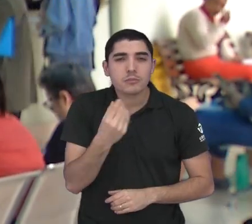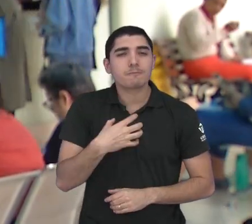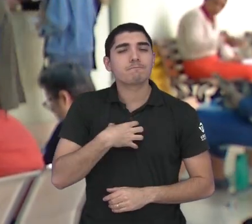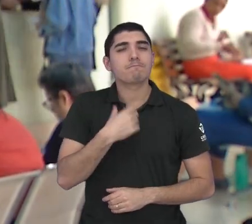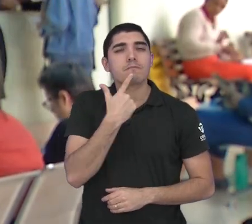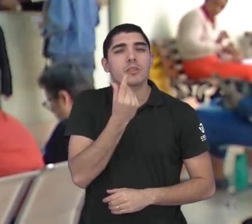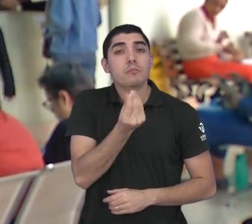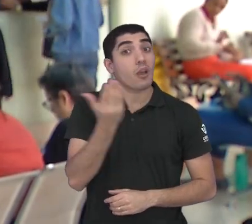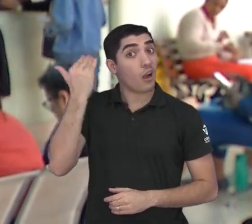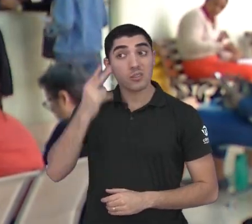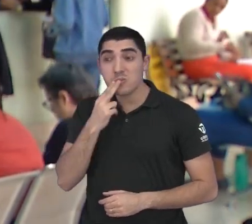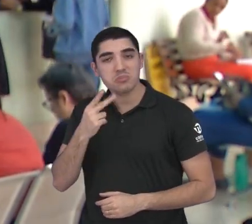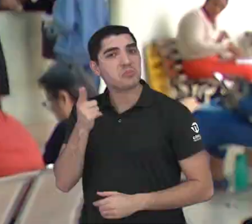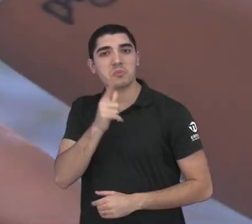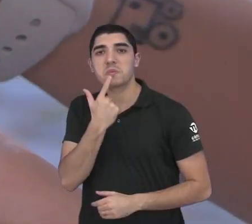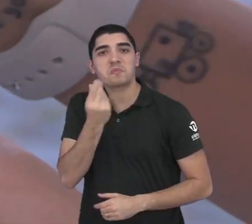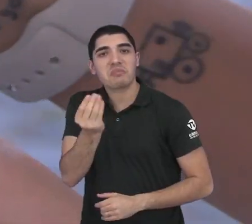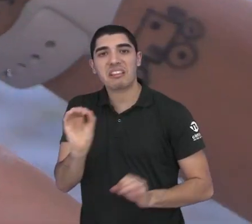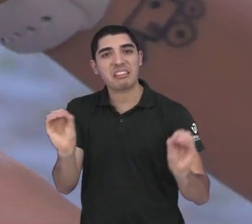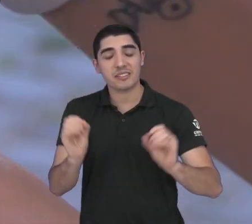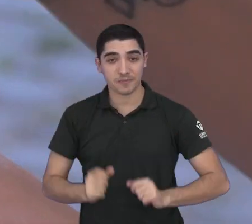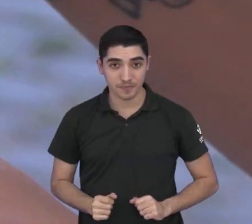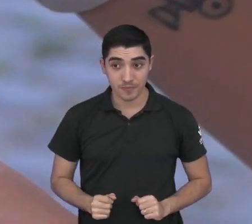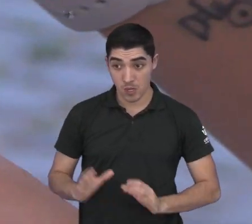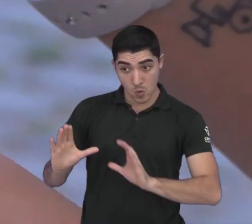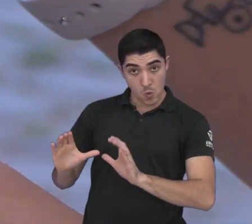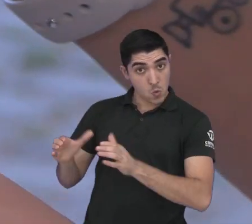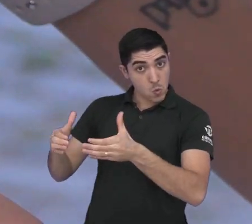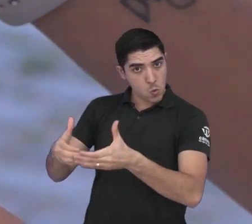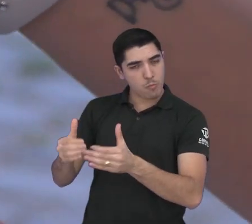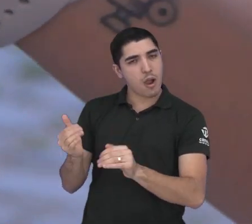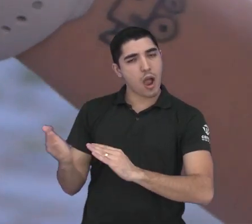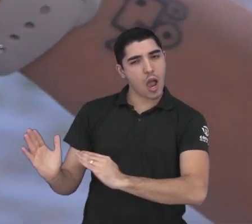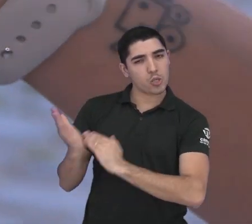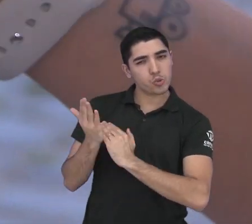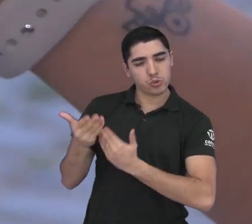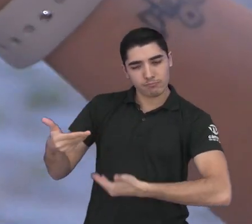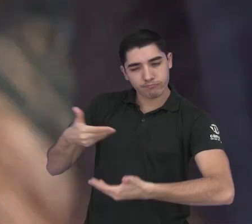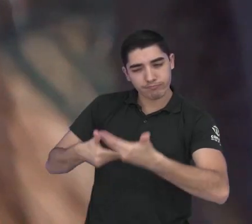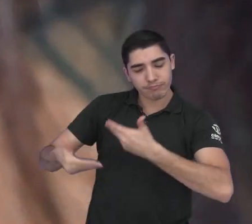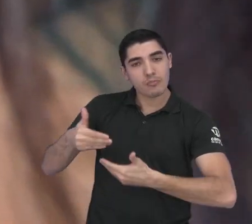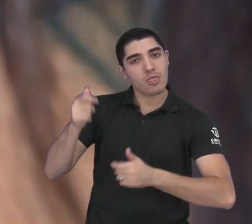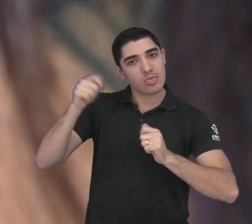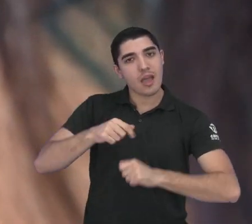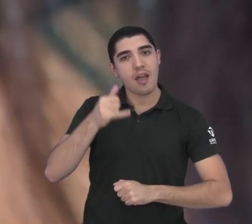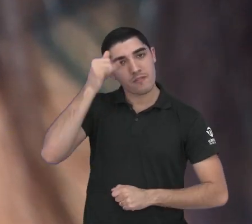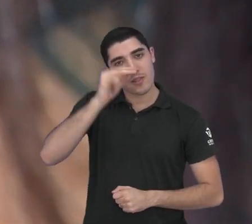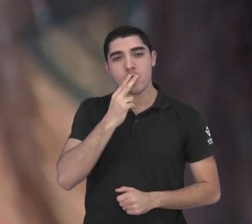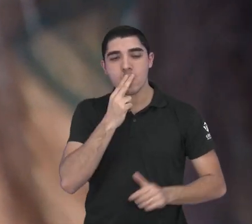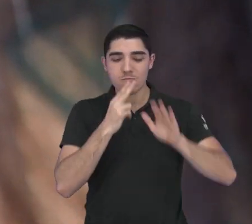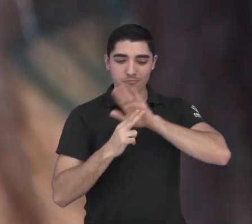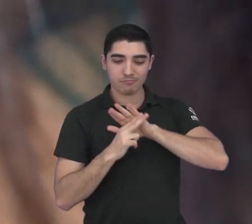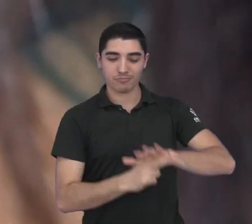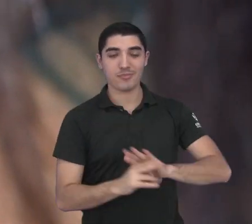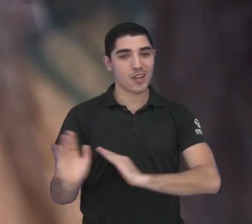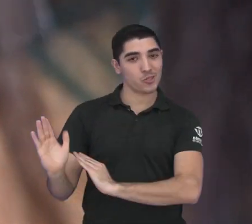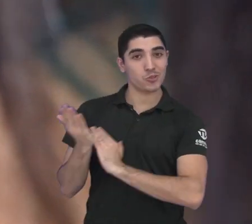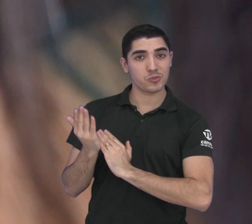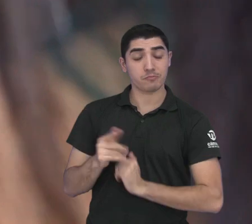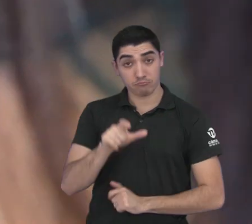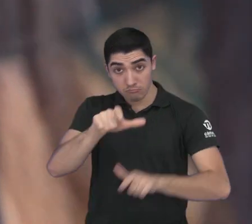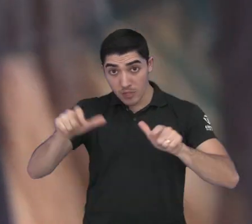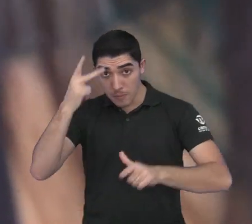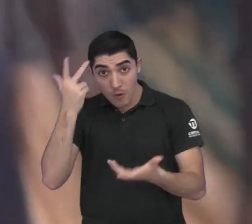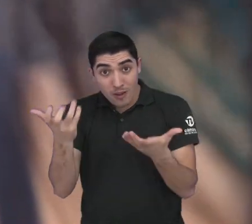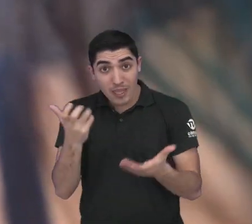coisa simples que eu não sentia gosto. Grupos de ajuda podem contribuir no processo de abandonar o tabaco. Afinal,